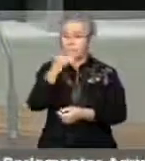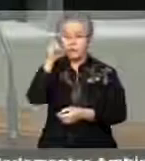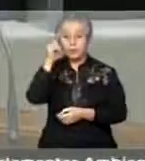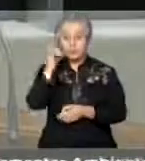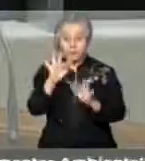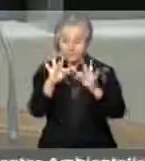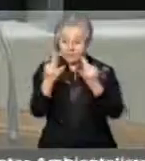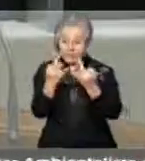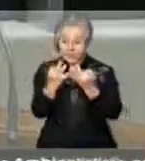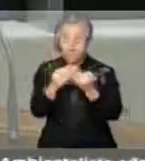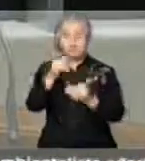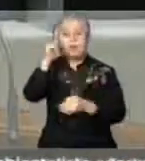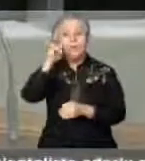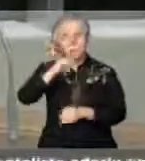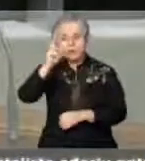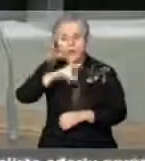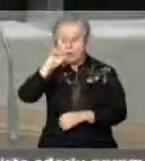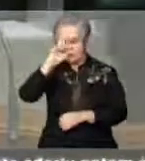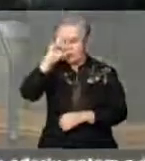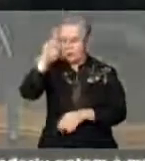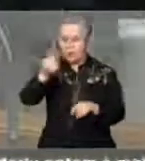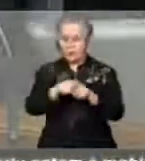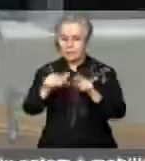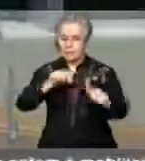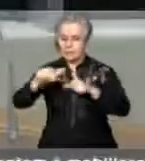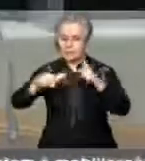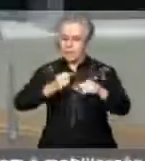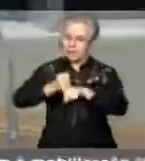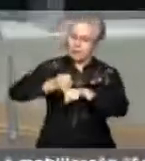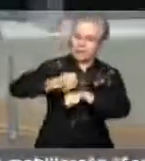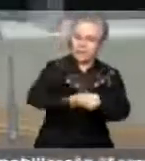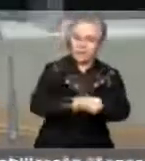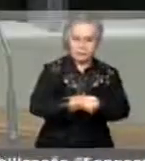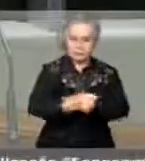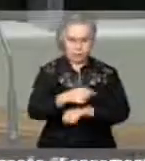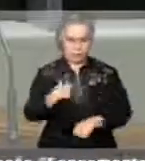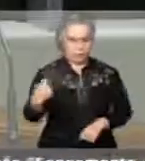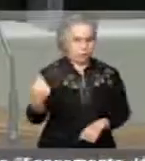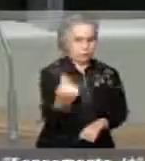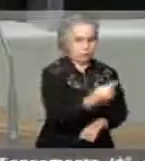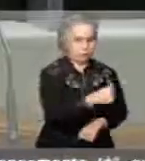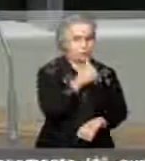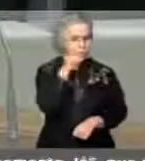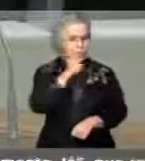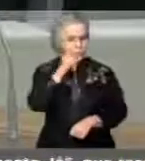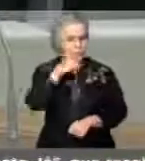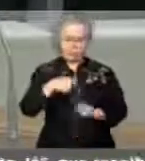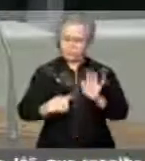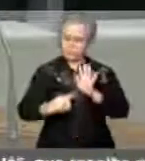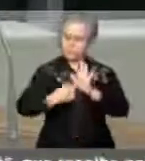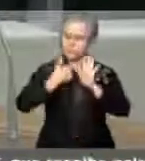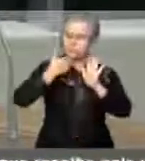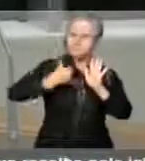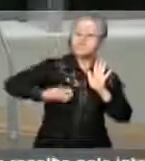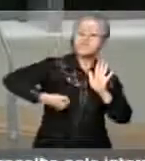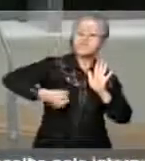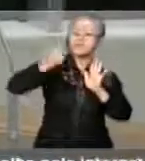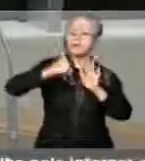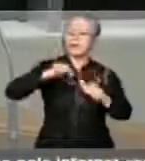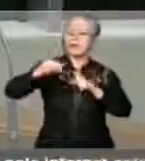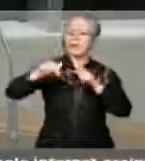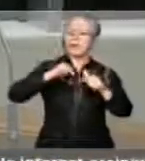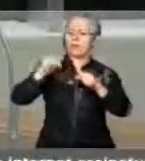mulheres, além da estrondosa invasão no mercado de trabalho, onde nós temos nos destacado nos variados campos de